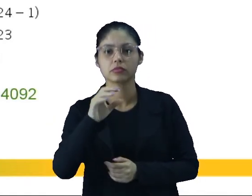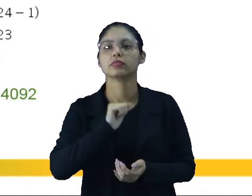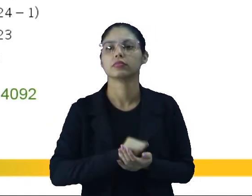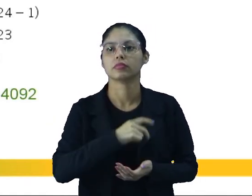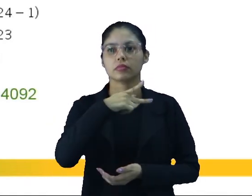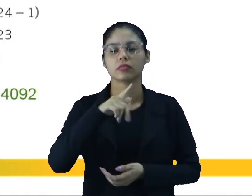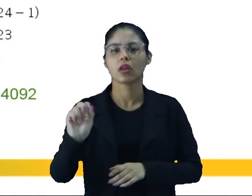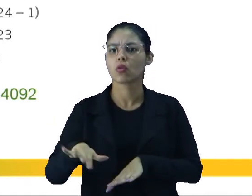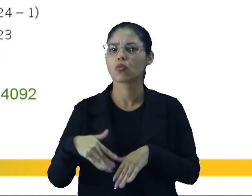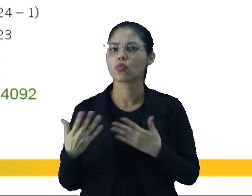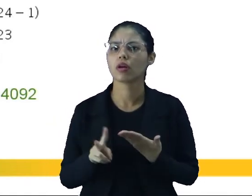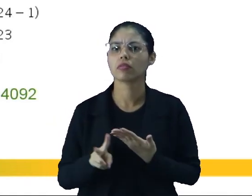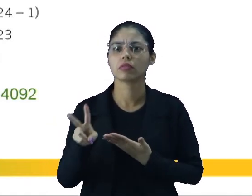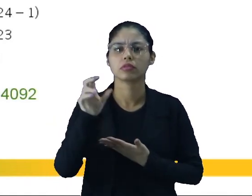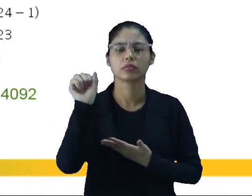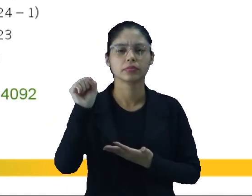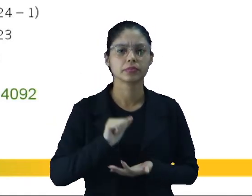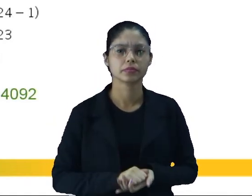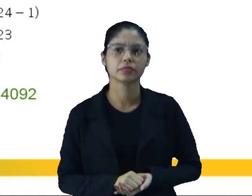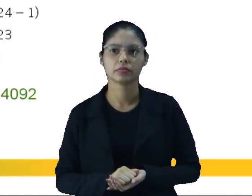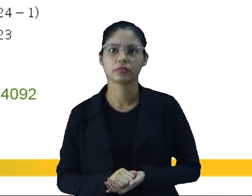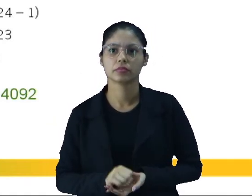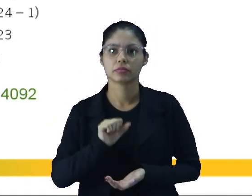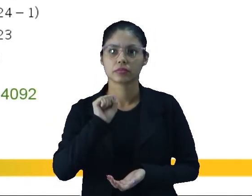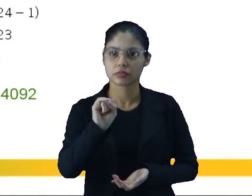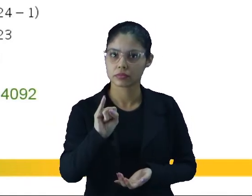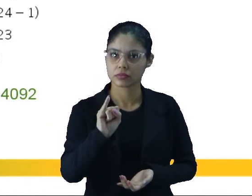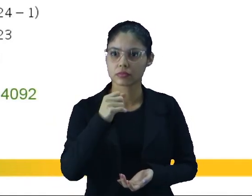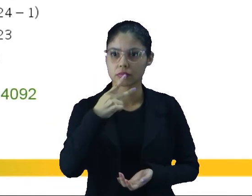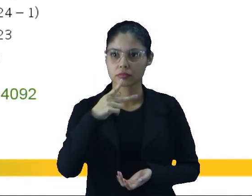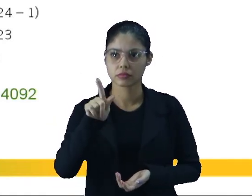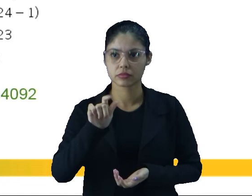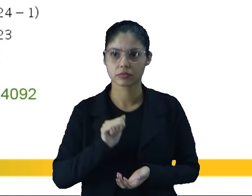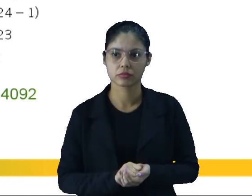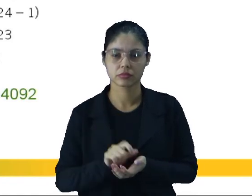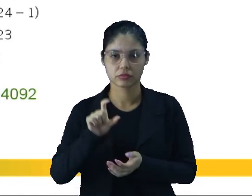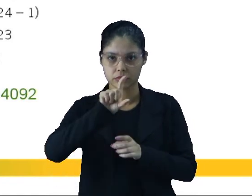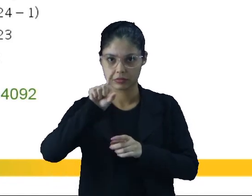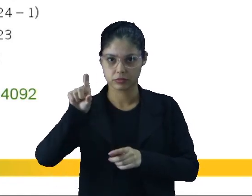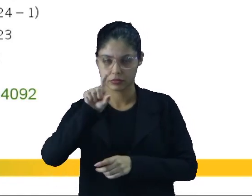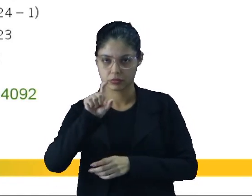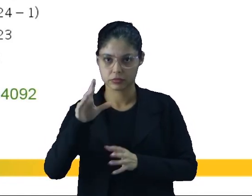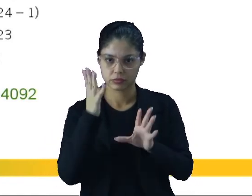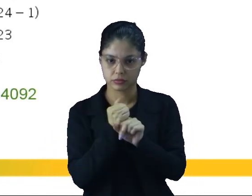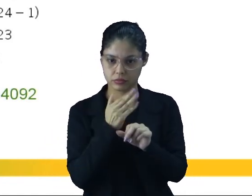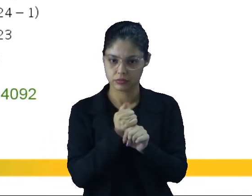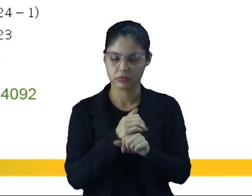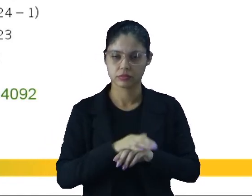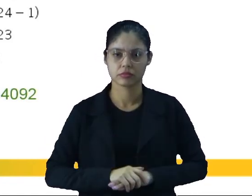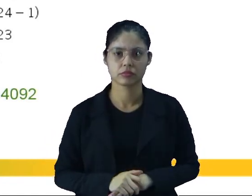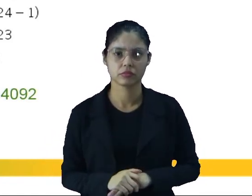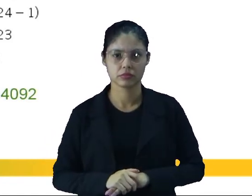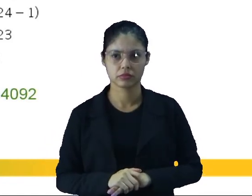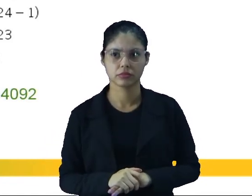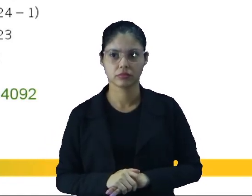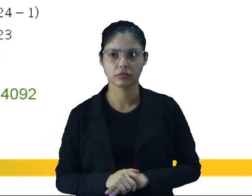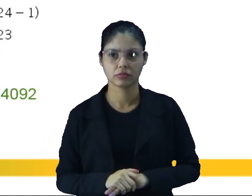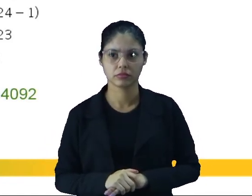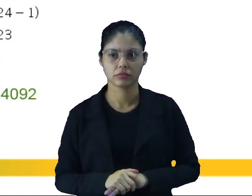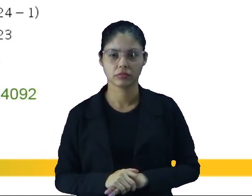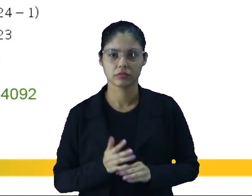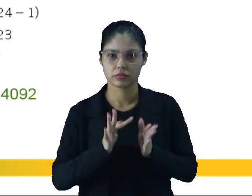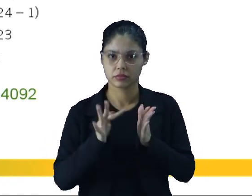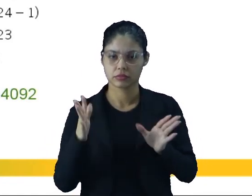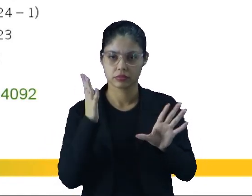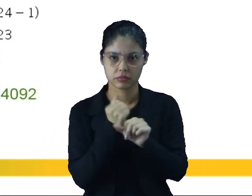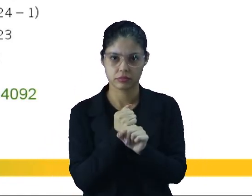PG. Qual é o valor de S? Se está em PG, essa aqui é a fórmula da soma, tá? É a